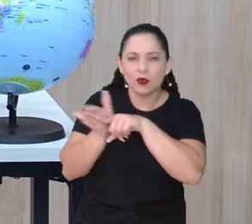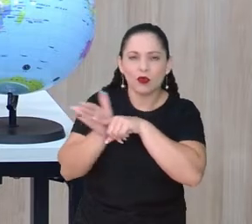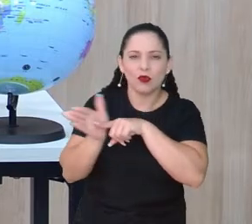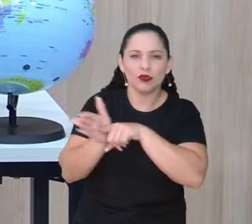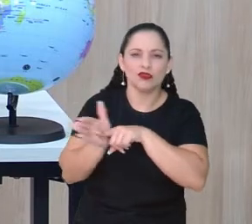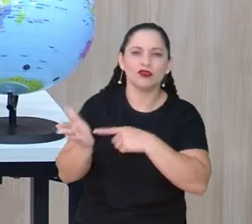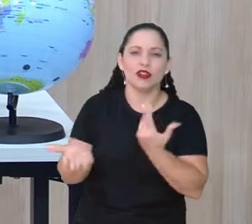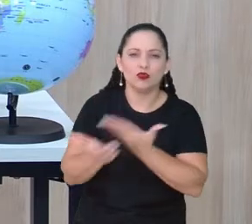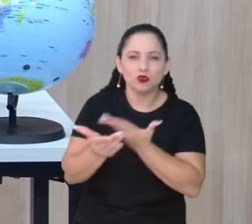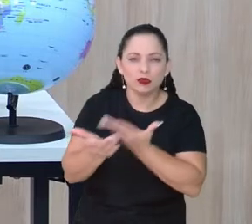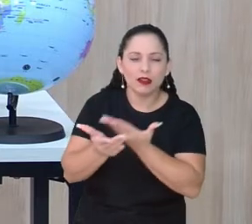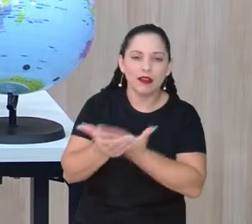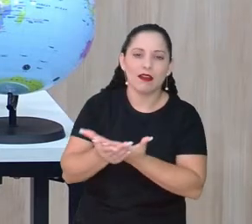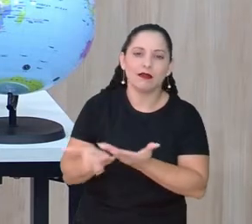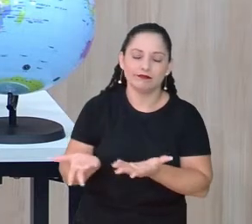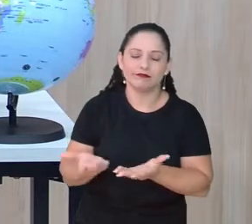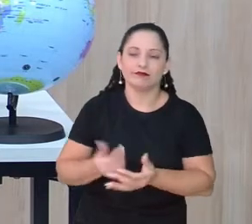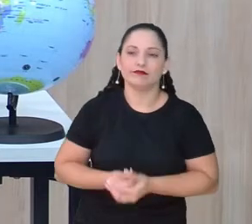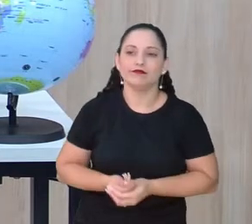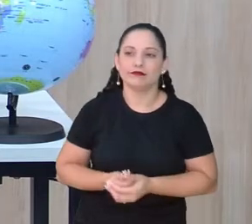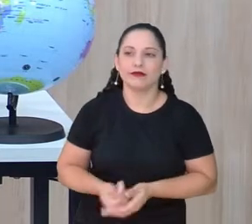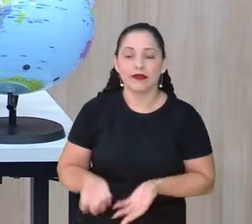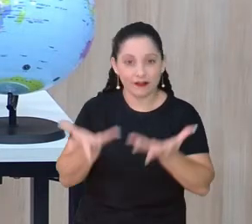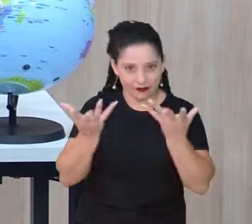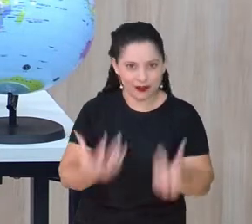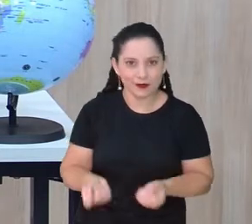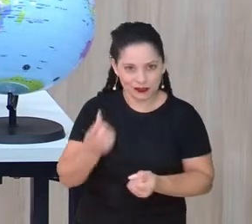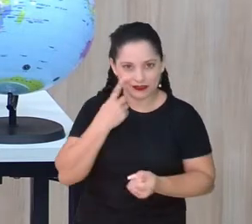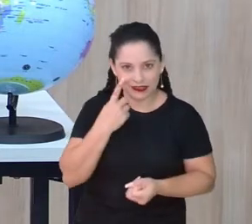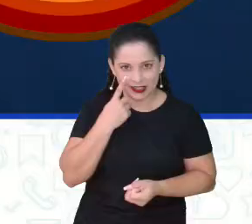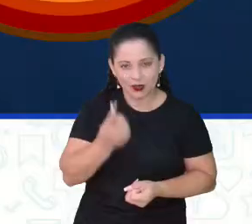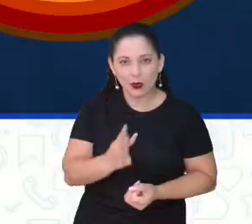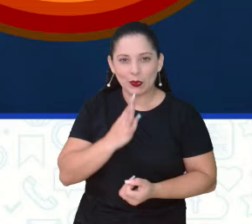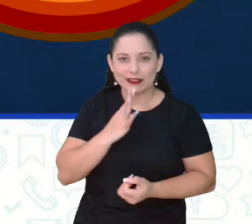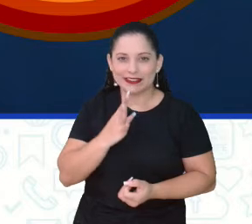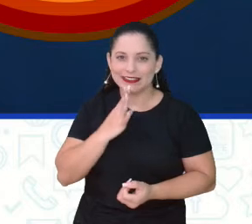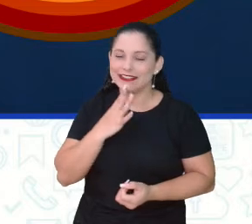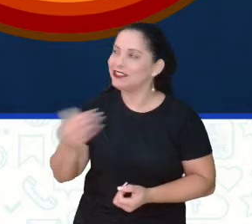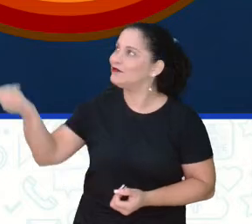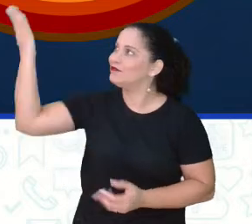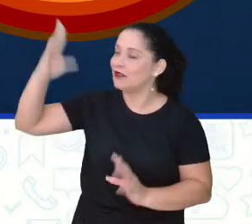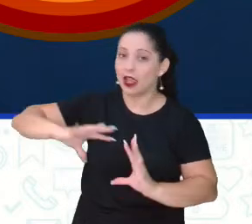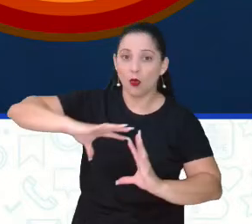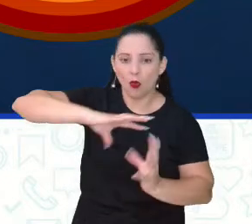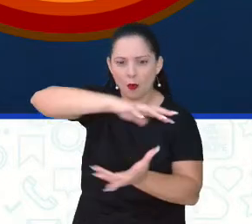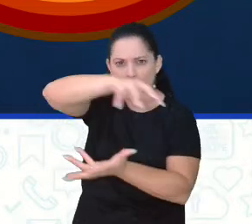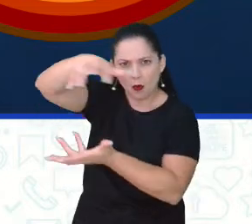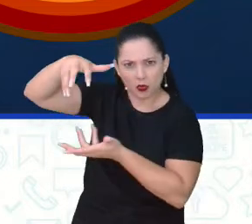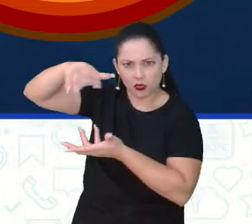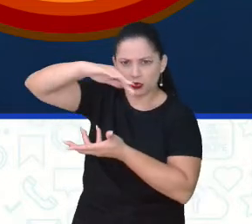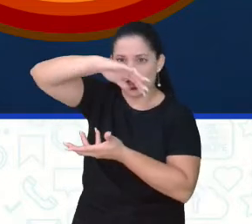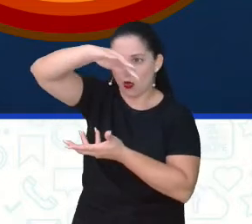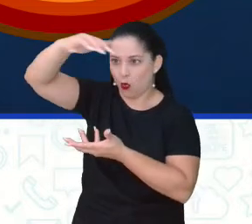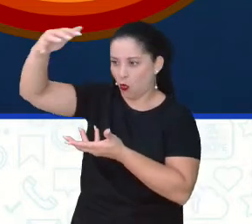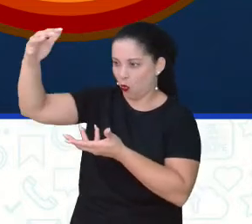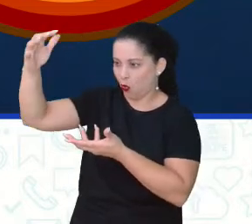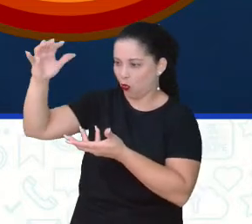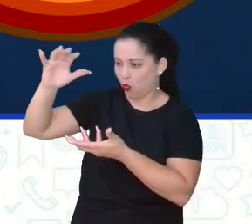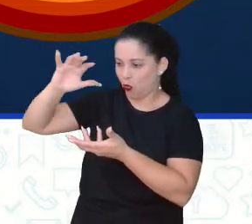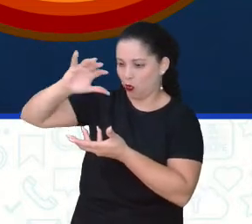geólogos apresentam tem sentido. Mas vamos lá. As camadas da Terra. Então, eu estou trazendo aqui para